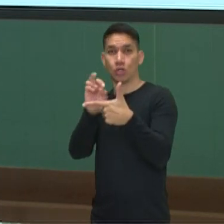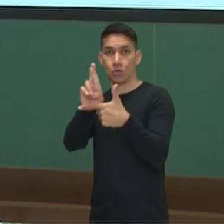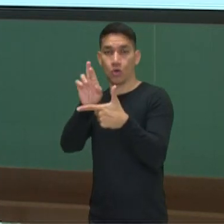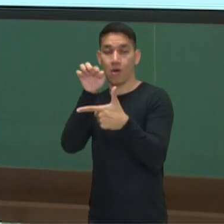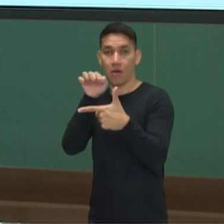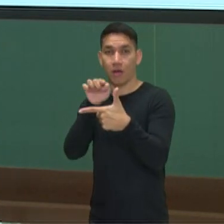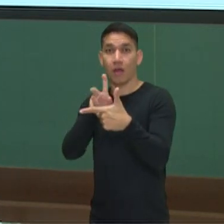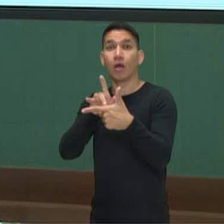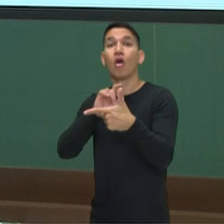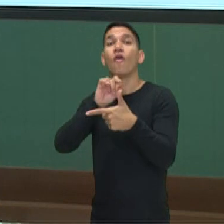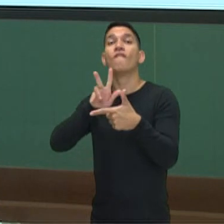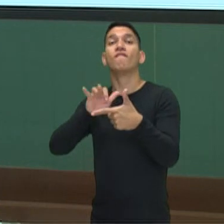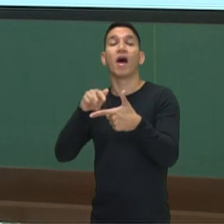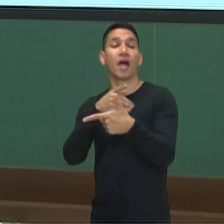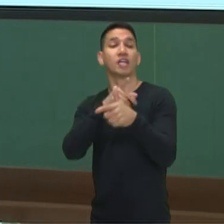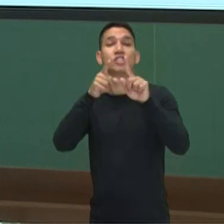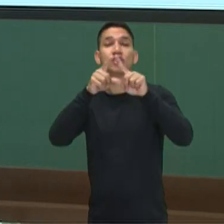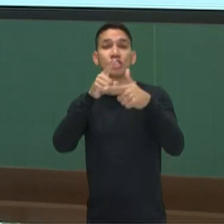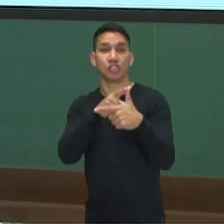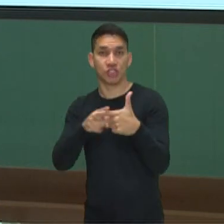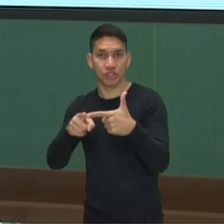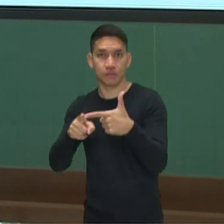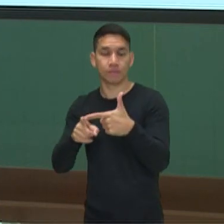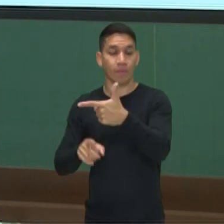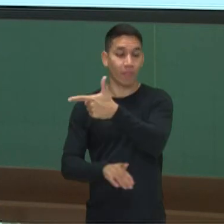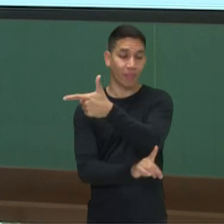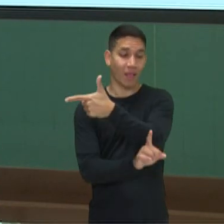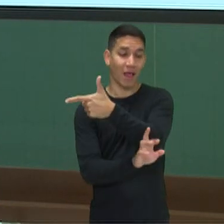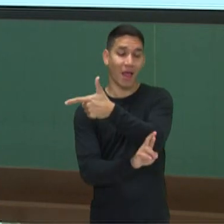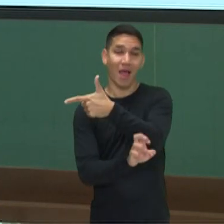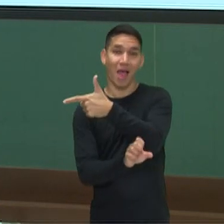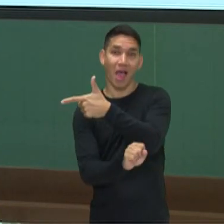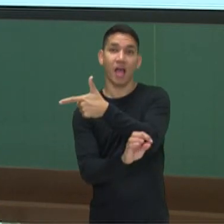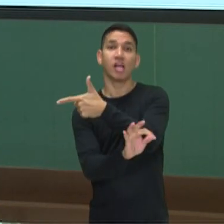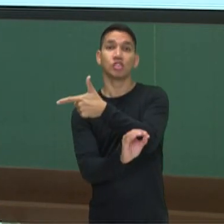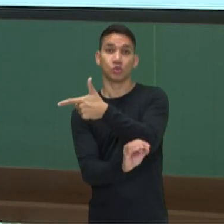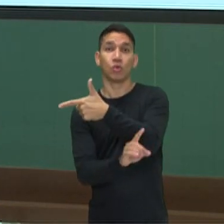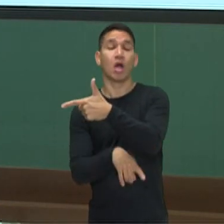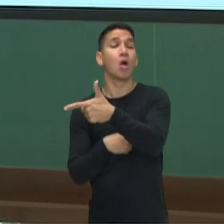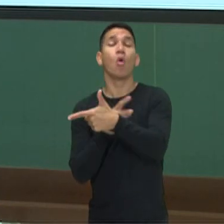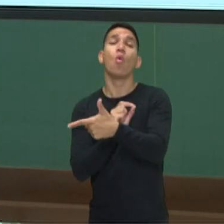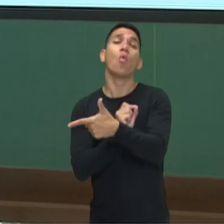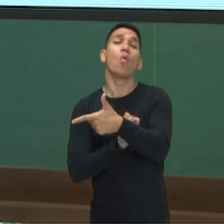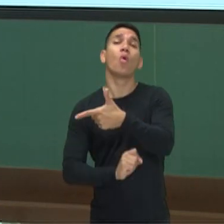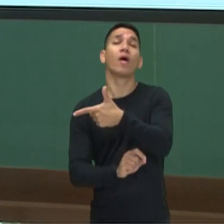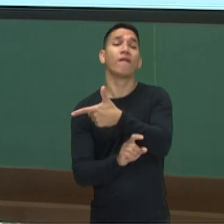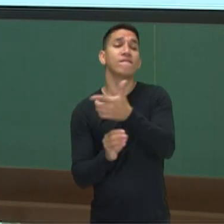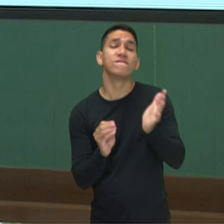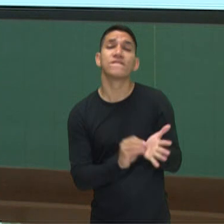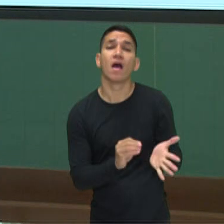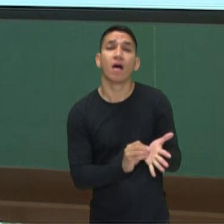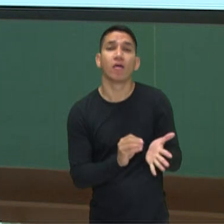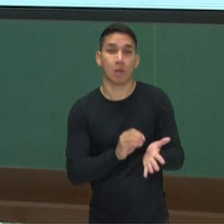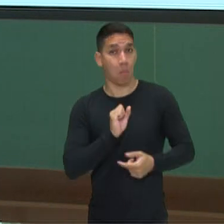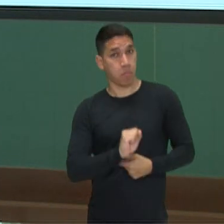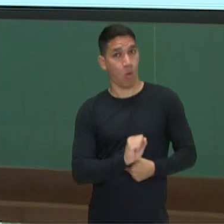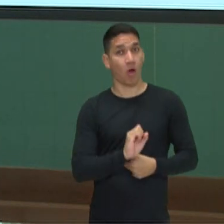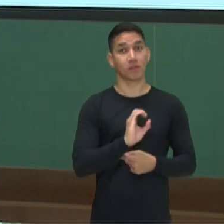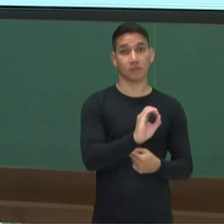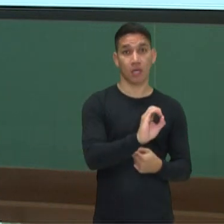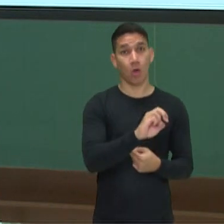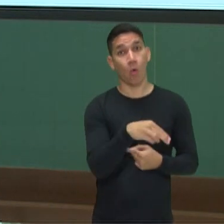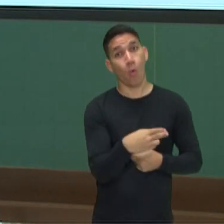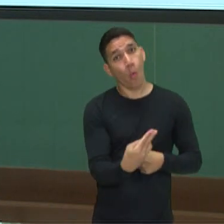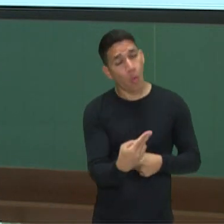estou dividindo. E resto é o que sobra da nossa divisão, que pode ser zero quando uma divisão é exata e